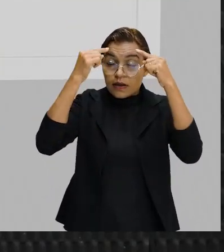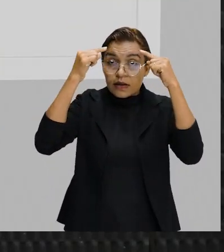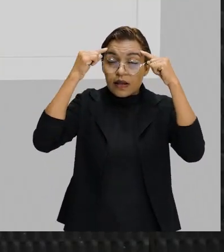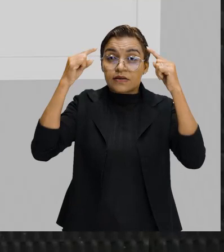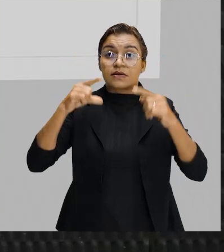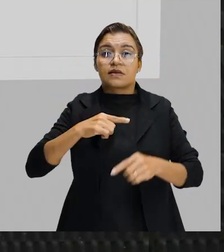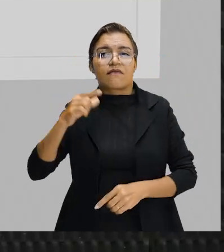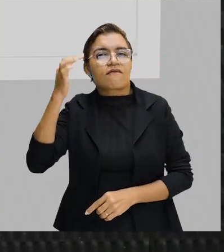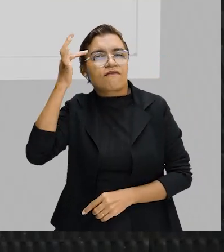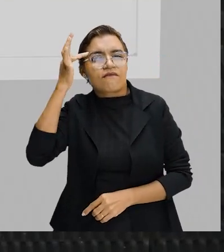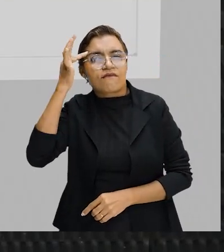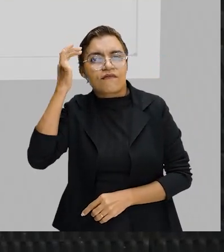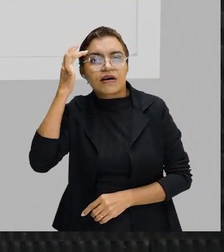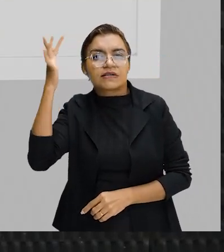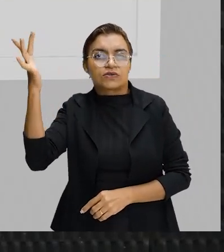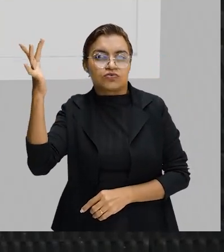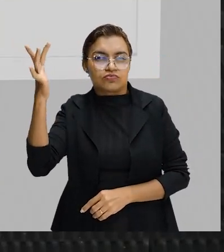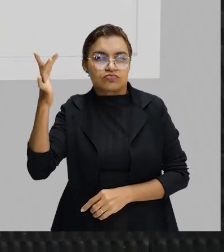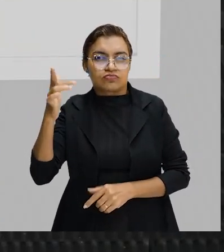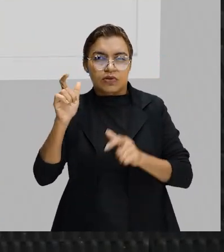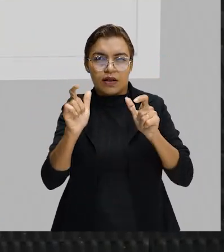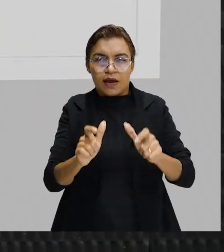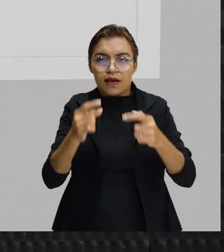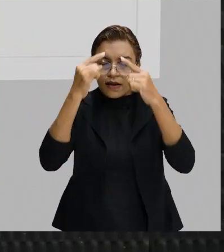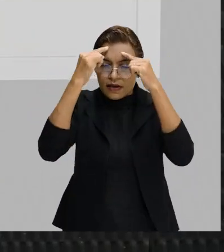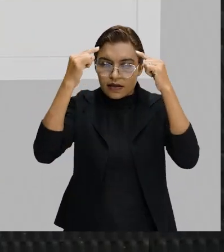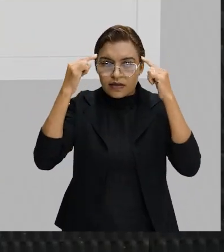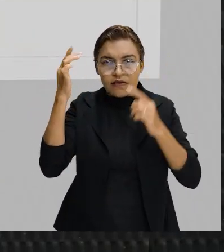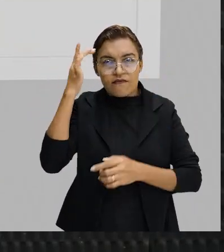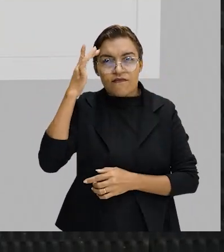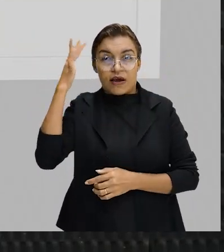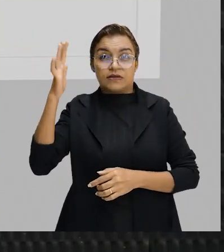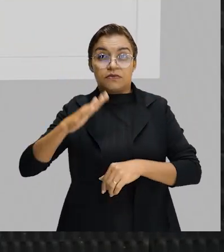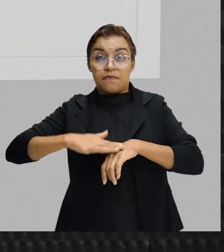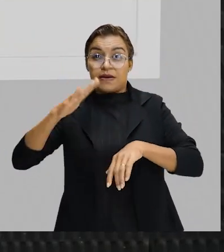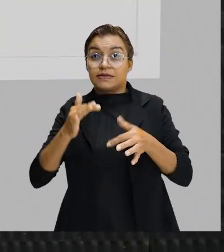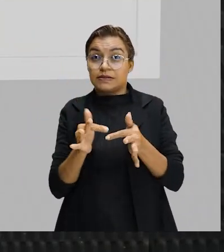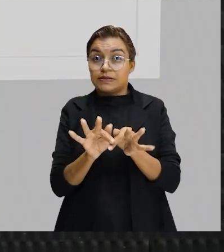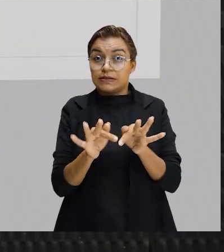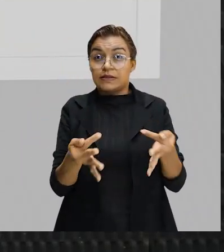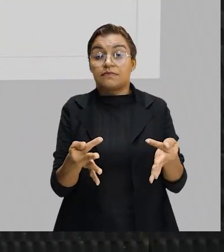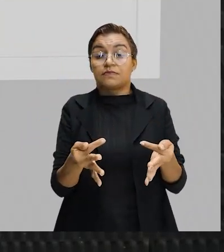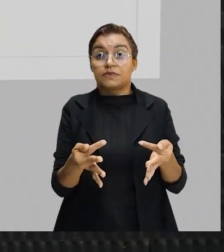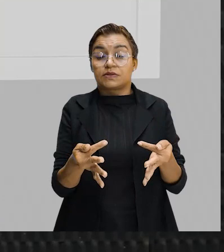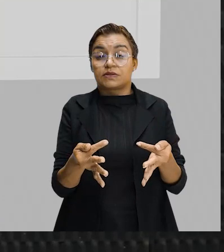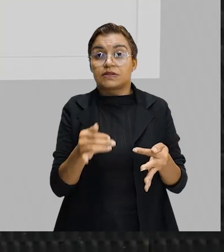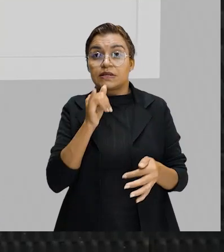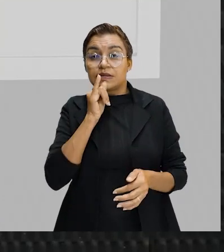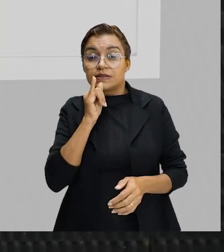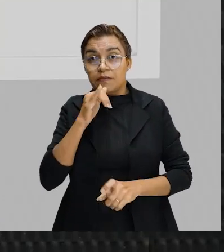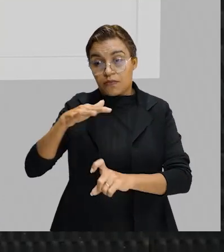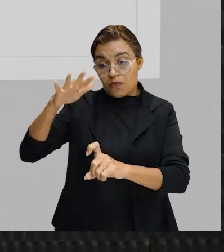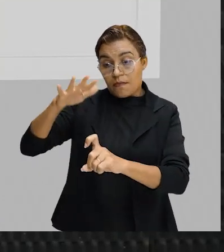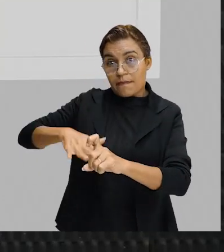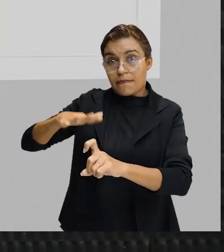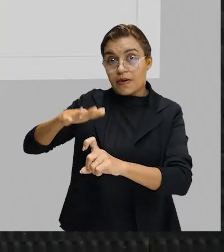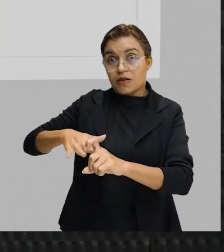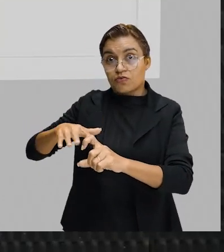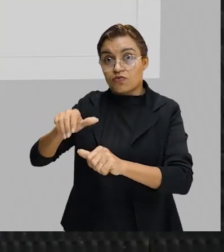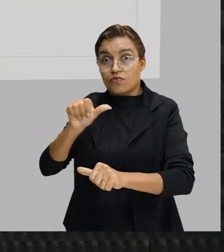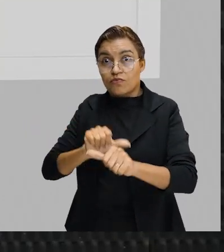que foi mais fácil, foi mais simples, né? Ó, fazer essa transposição.